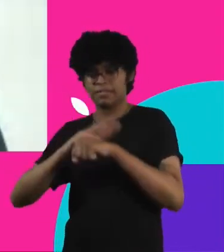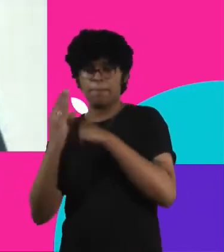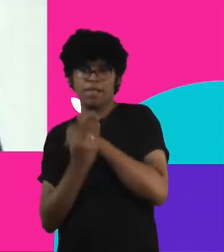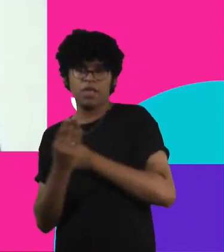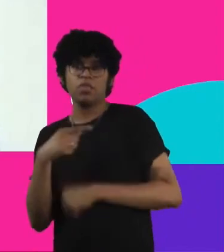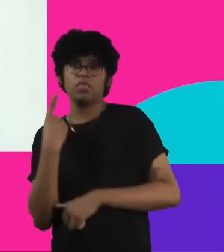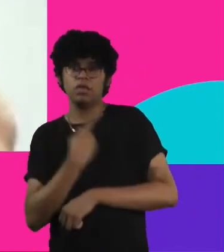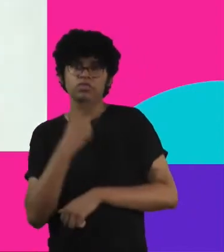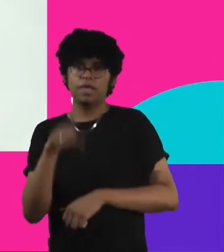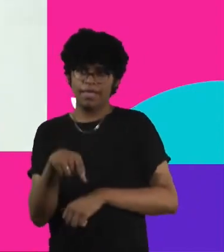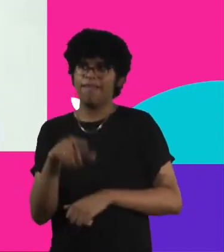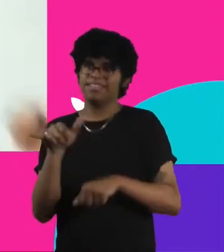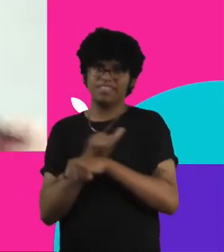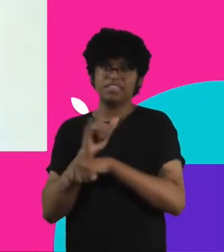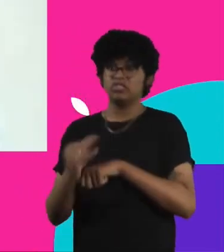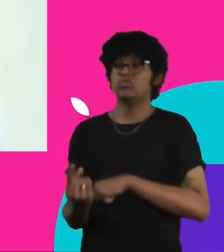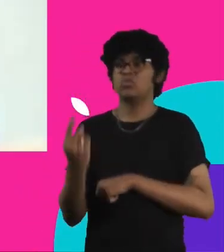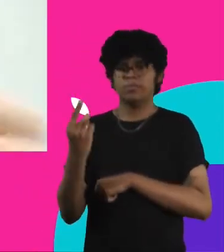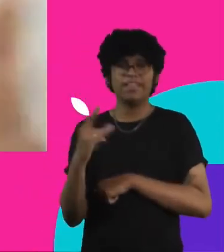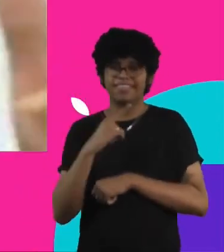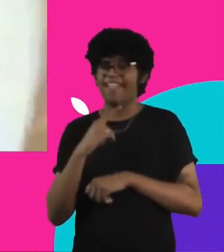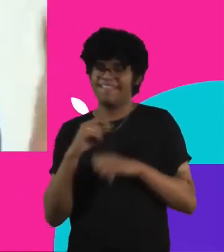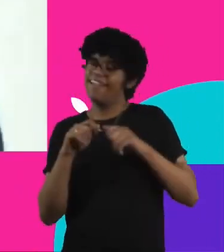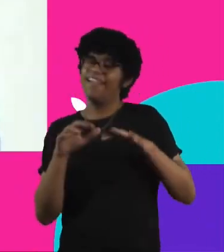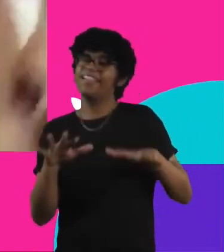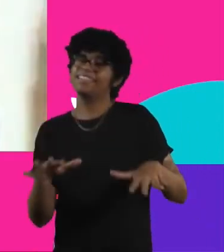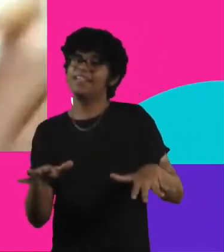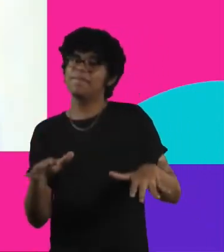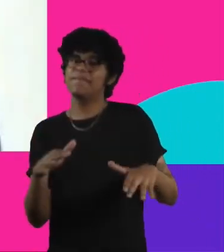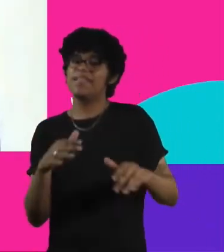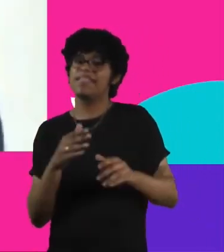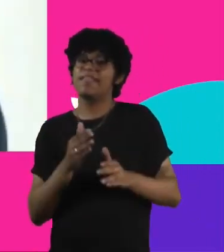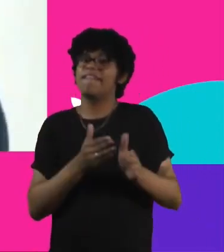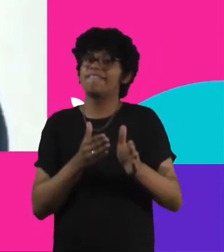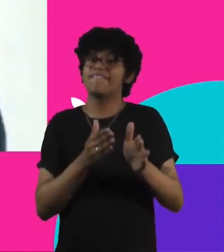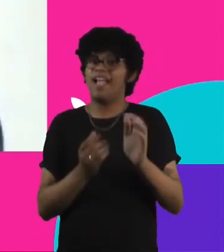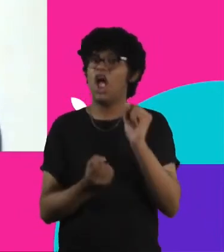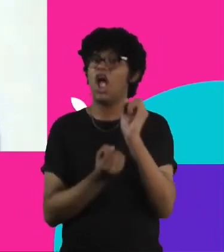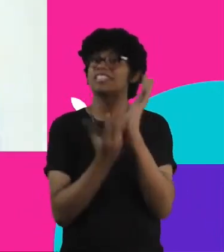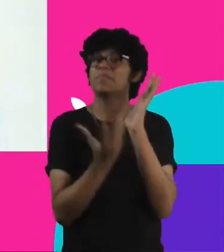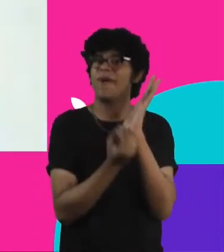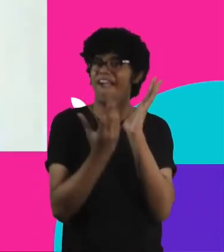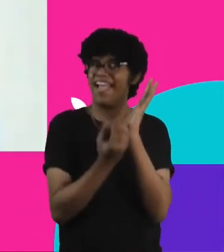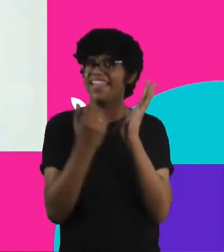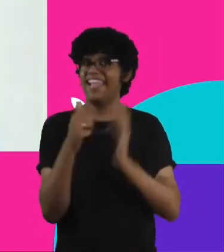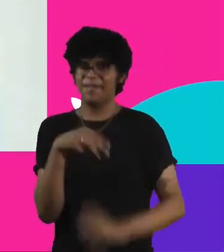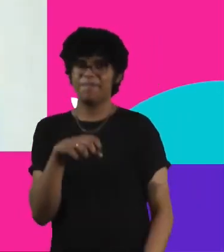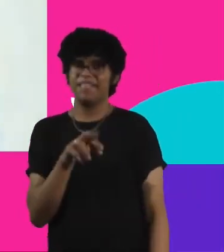dos vetores para isso. A gente vai soltar dentro em breve, ainda pegando uma caroninha na onda do spoiler ali do Américo, nós